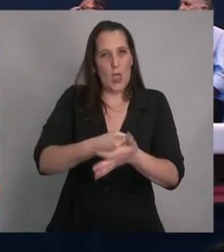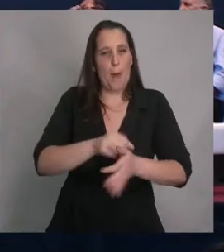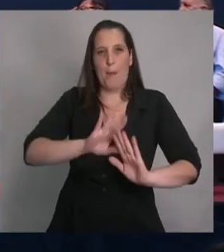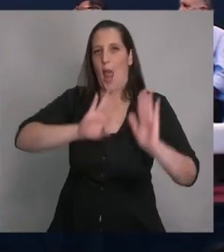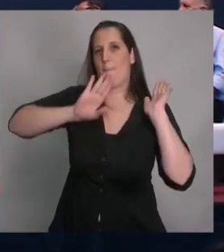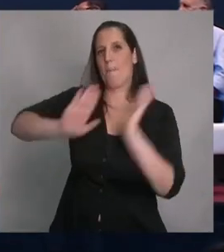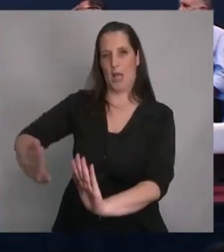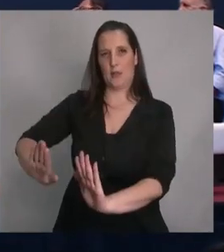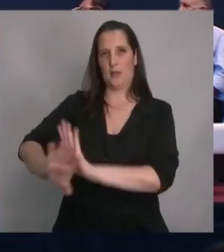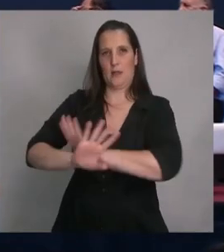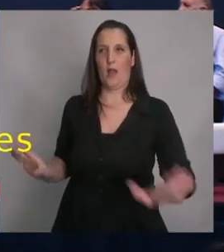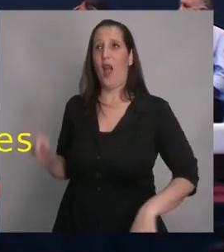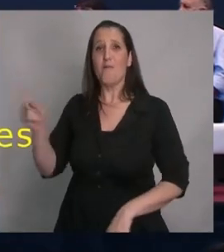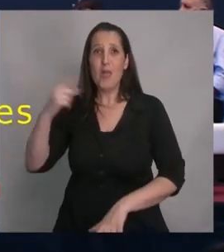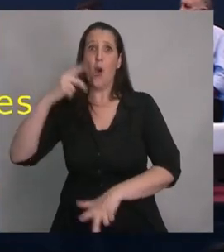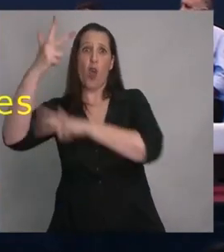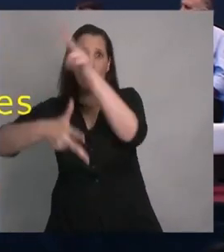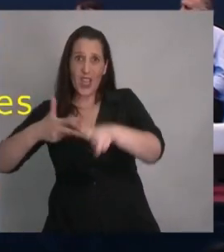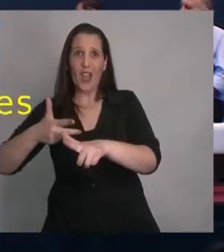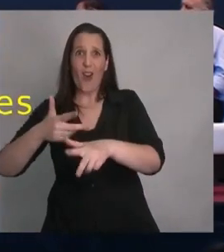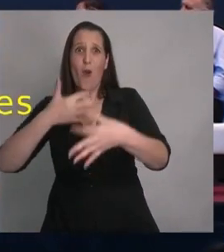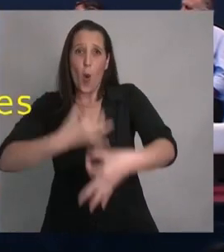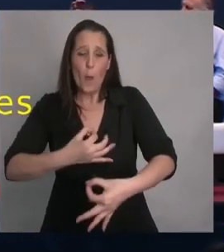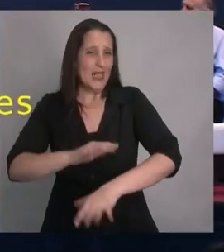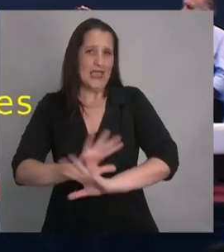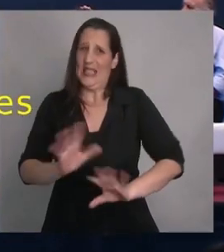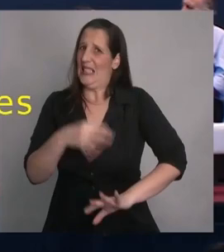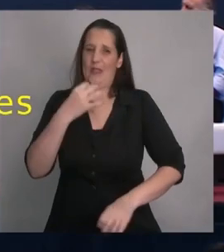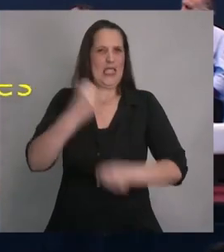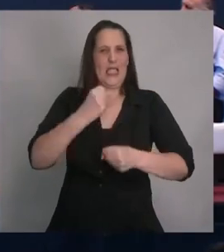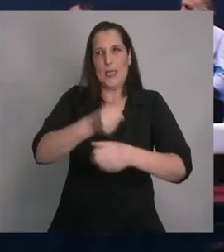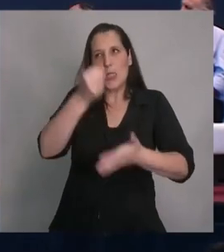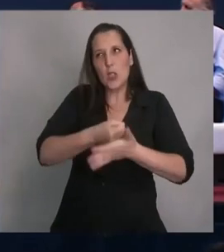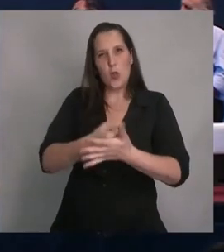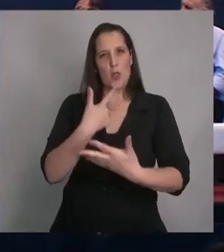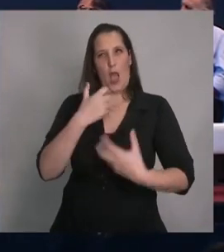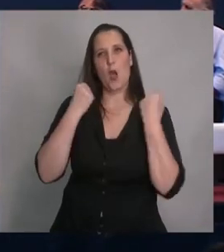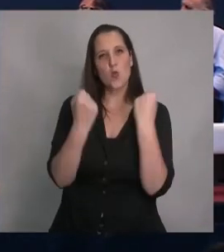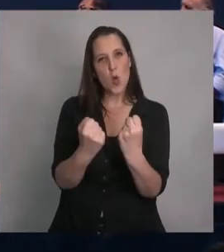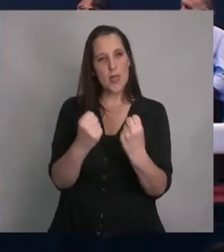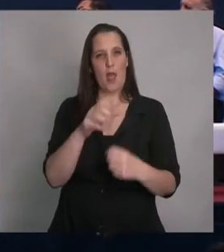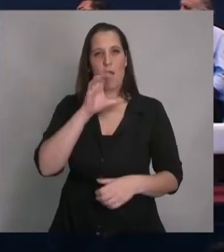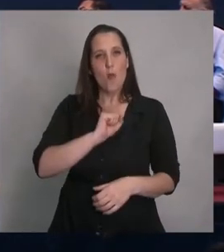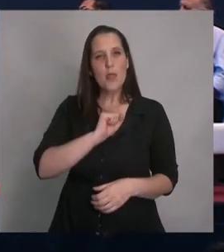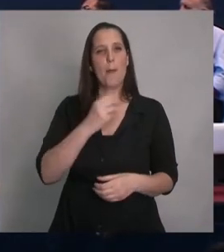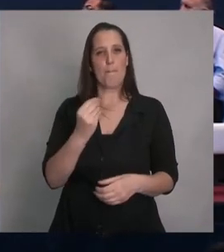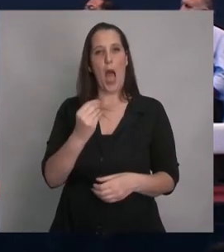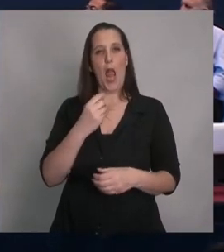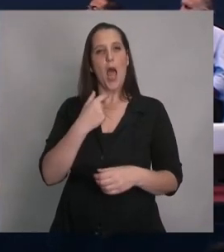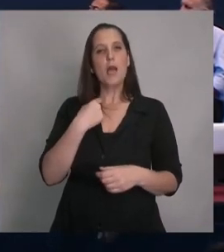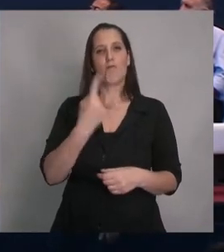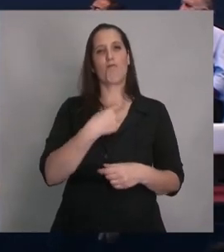Para isso, tem que ter resistência interna e estamos construindo uma frente democrática